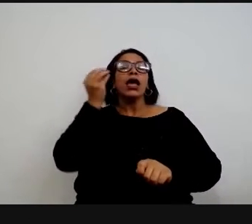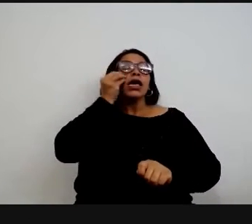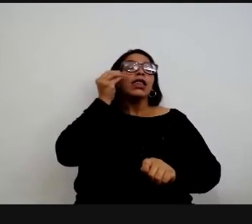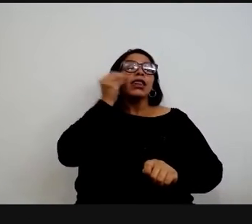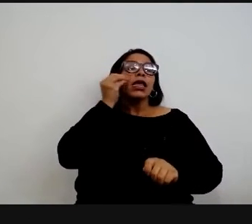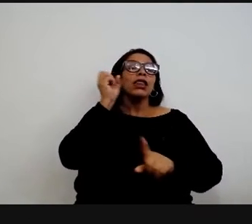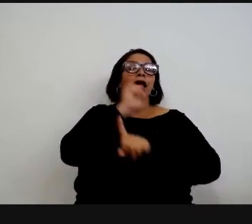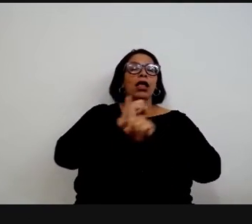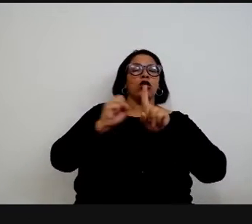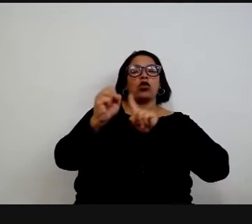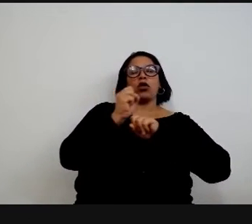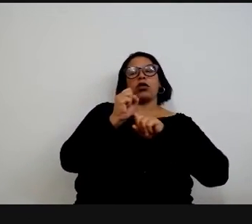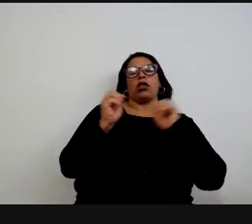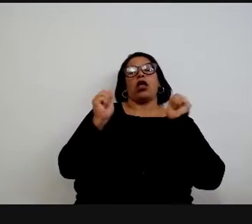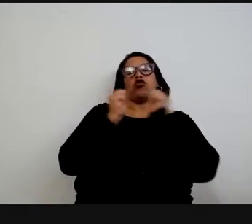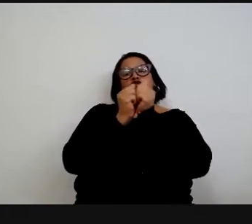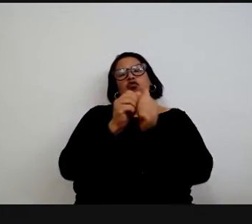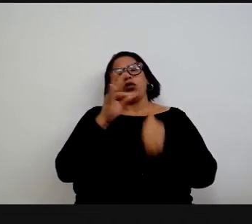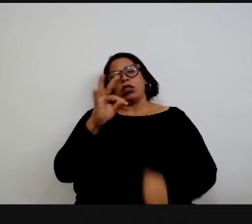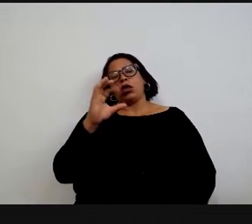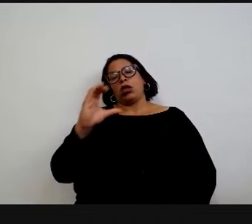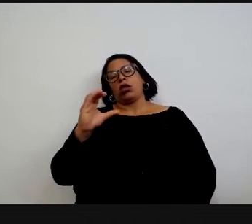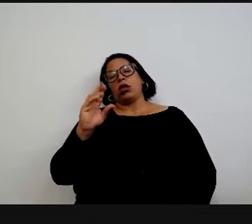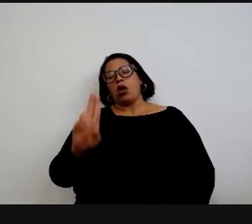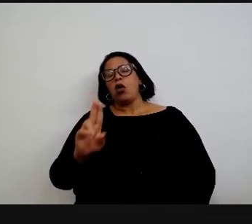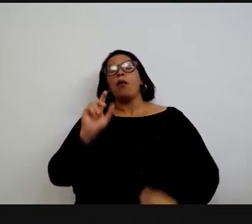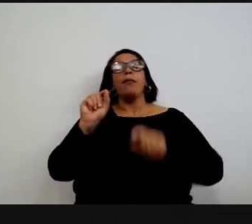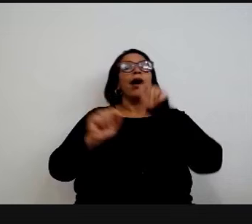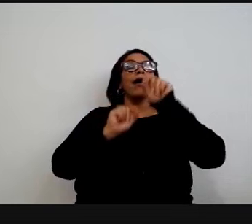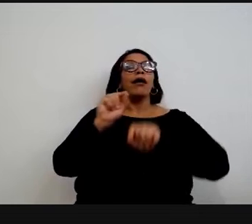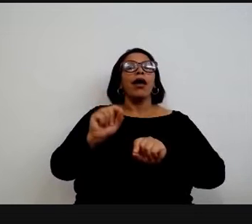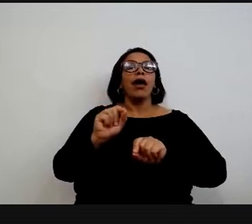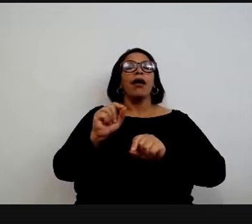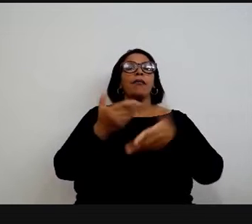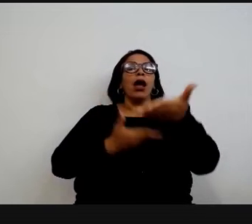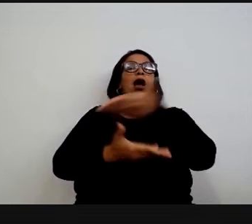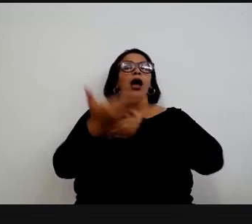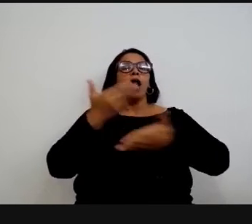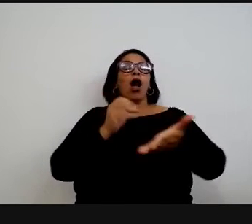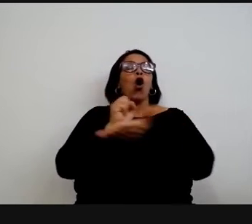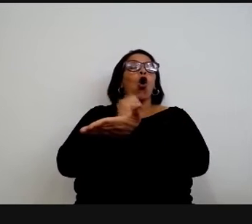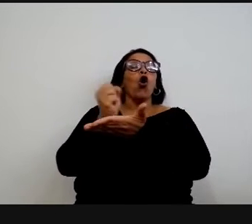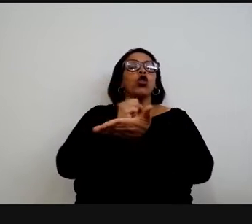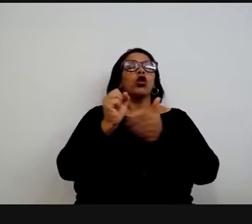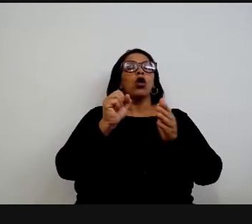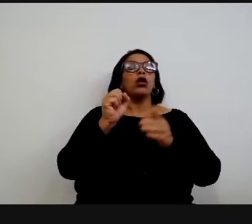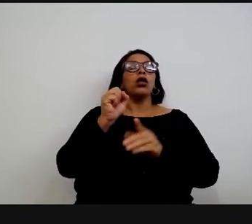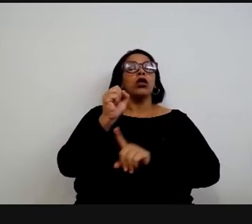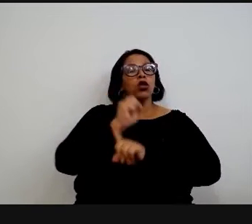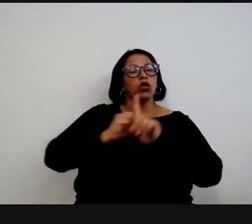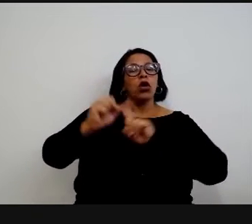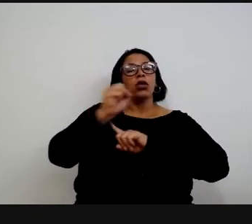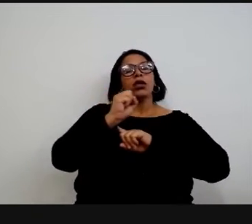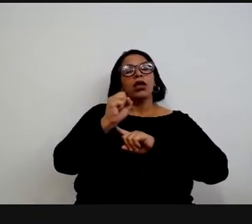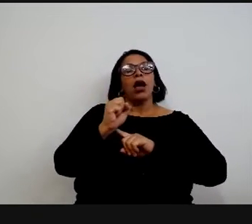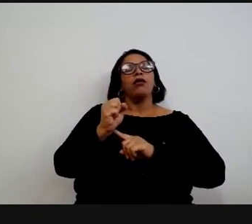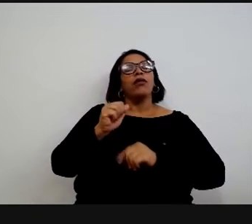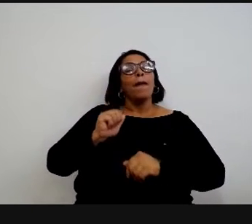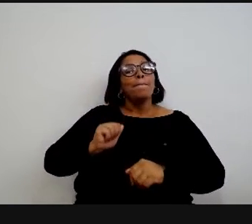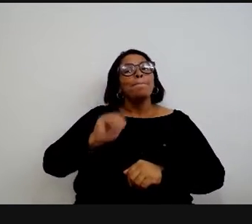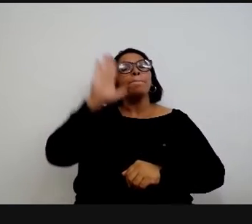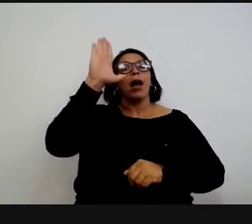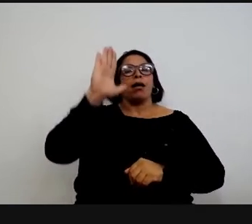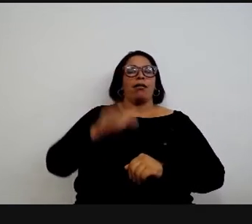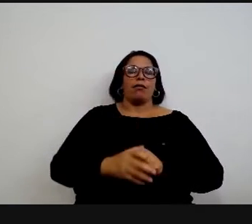tenta aproximar a sociedade do tribunal e fazer com que esse controle social possa aumentar, né? Deixa eu